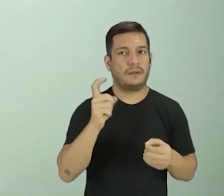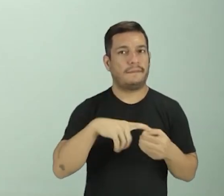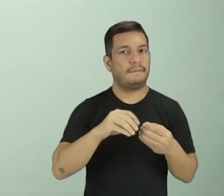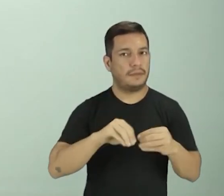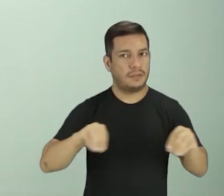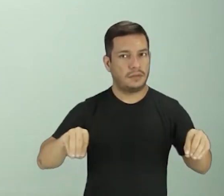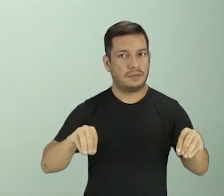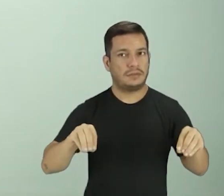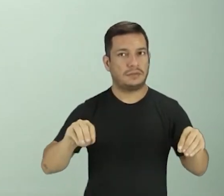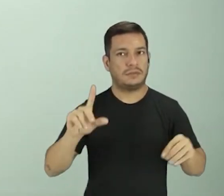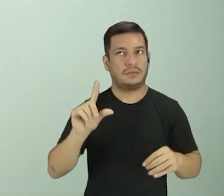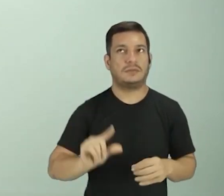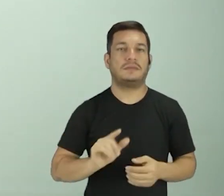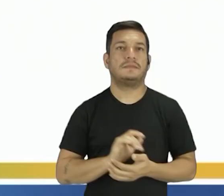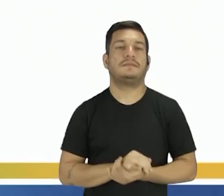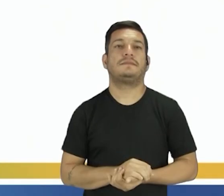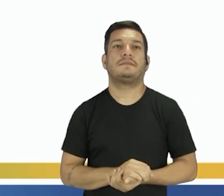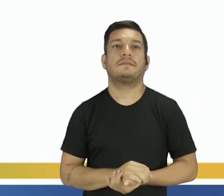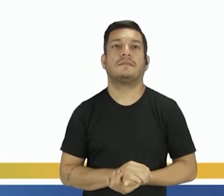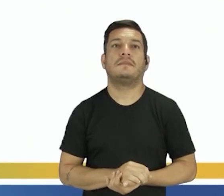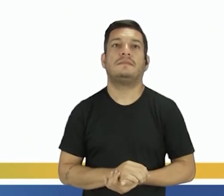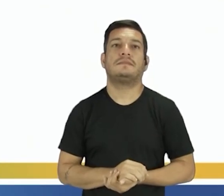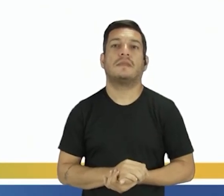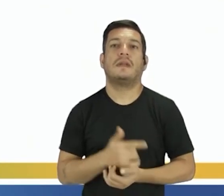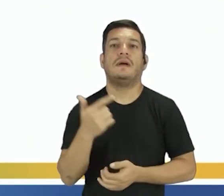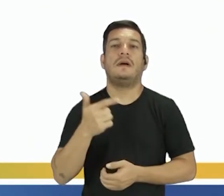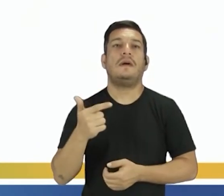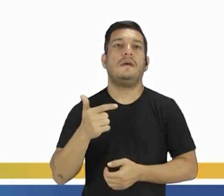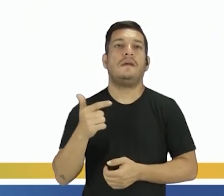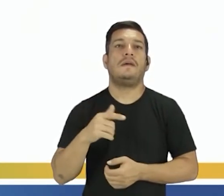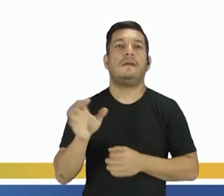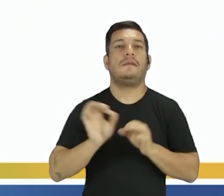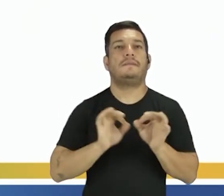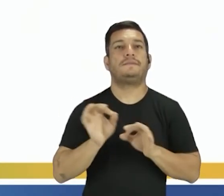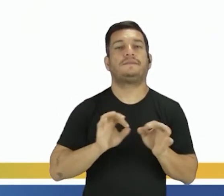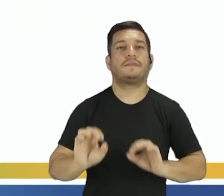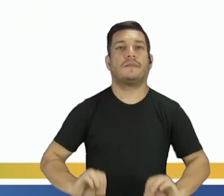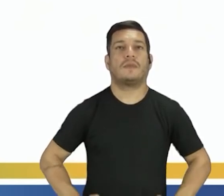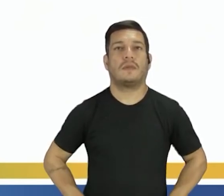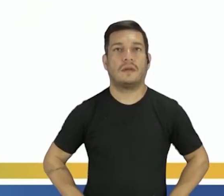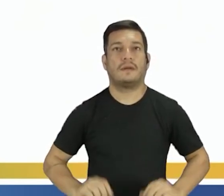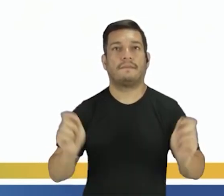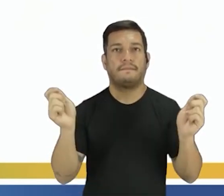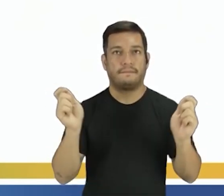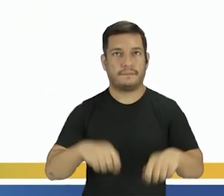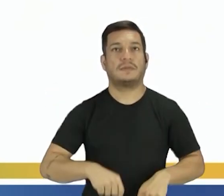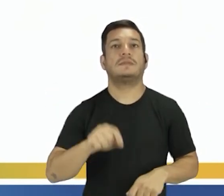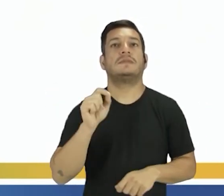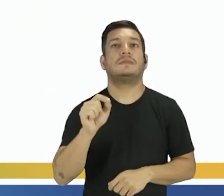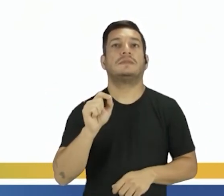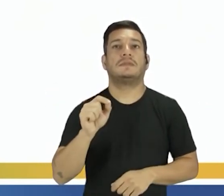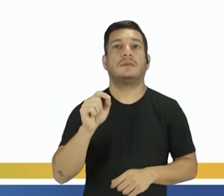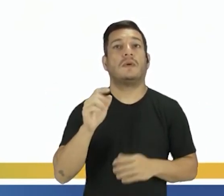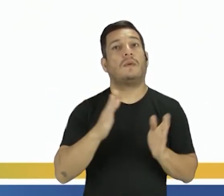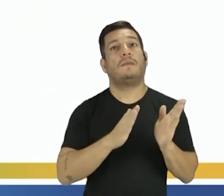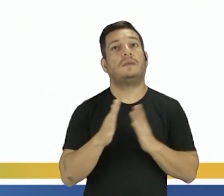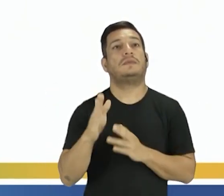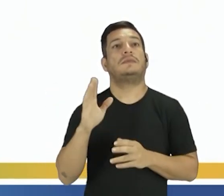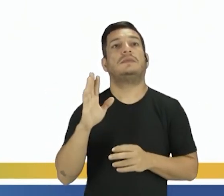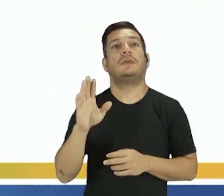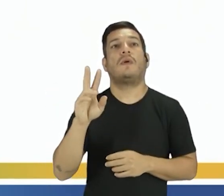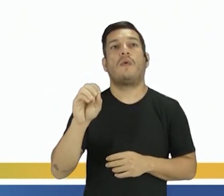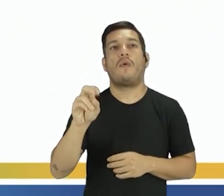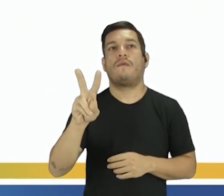reduzir o seu conteúdo, tá? Questão 2. A formação dos óvulos é possível graças ao